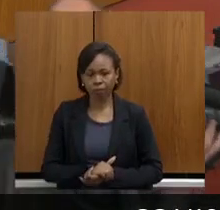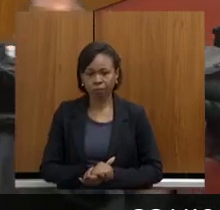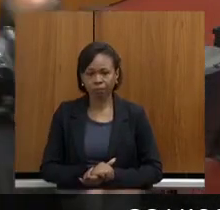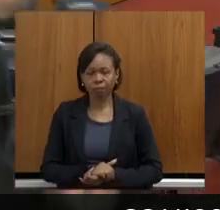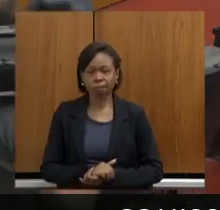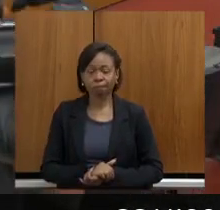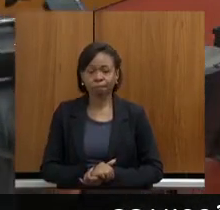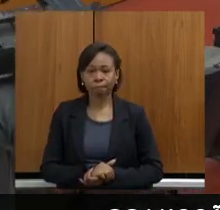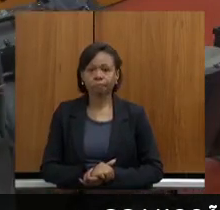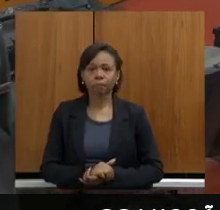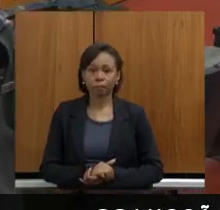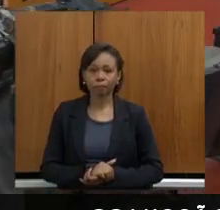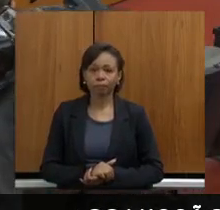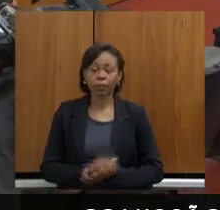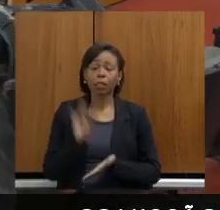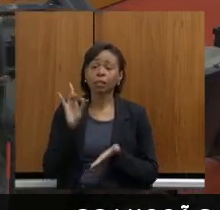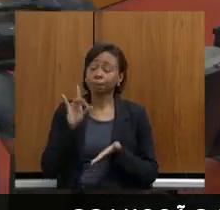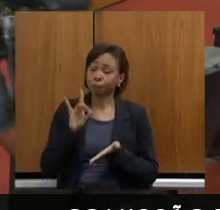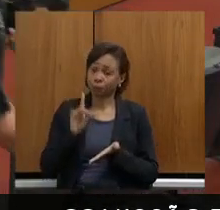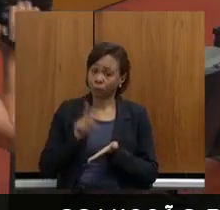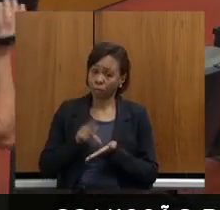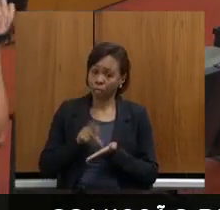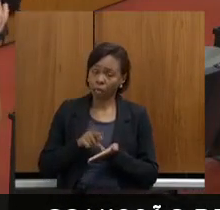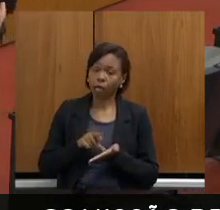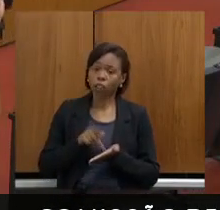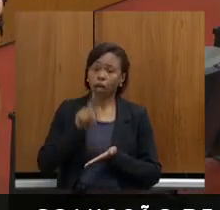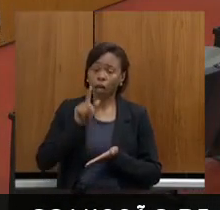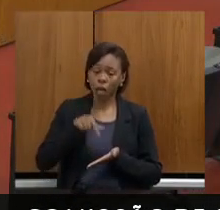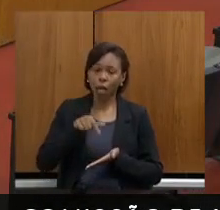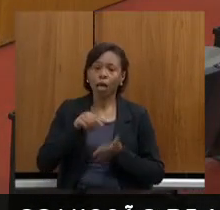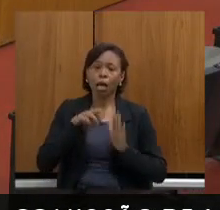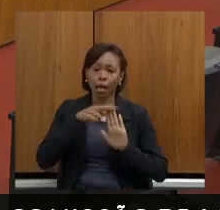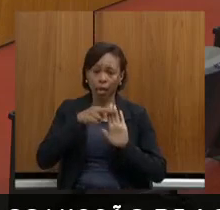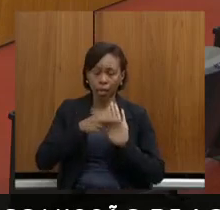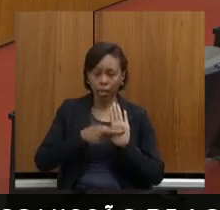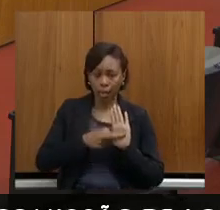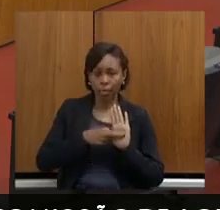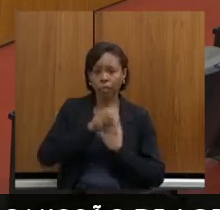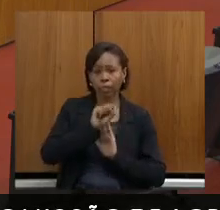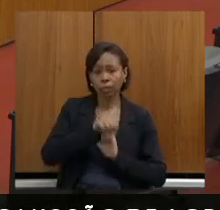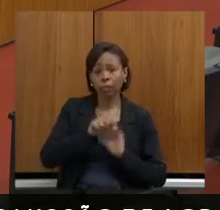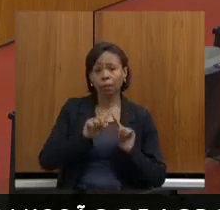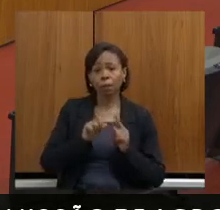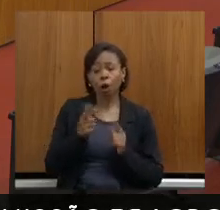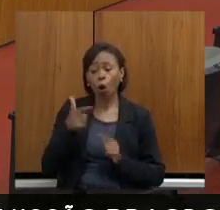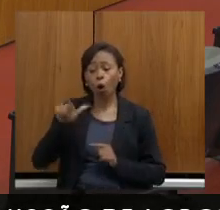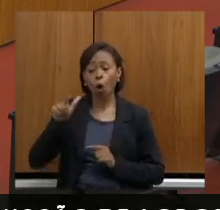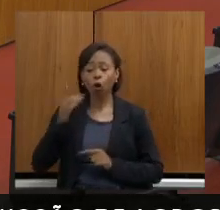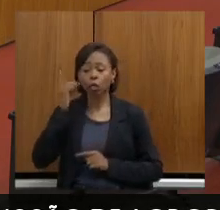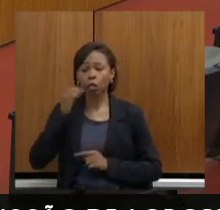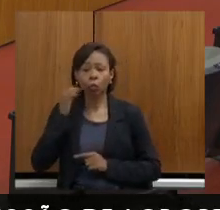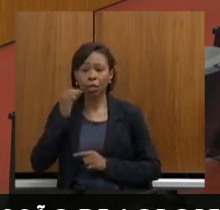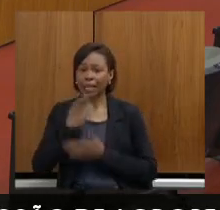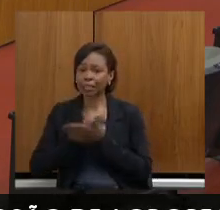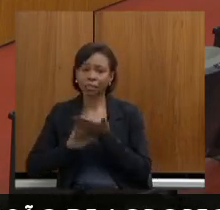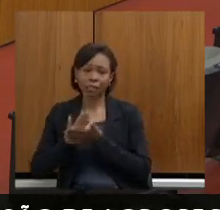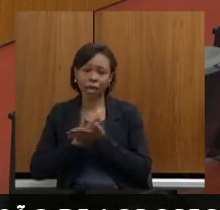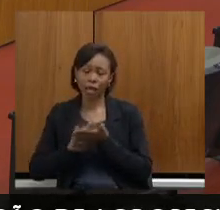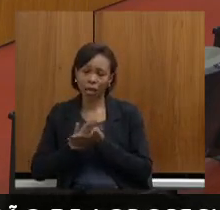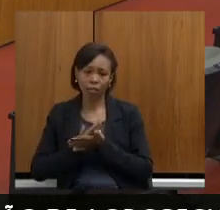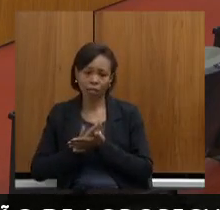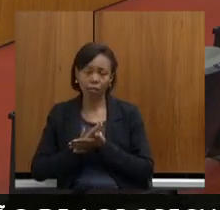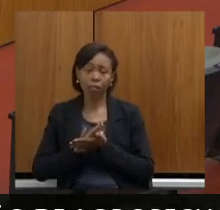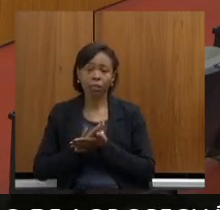na verdade isso está dentro do contexto sim só que nenhum Deputado ou até agora por isso nós